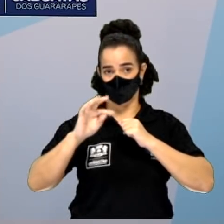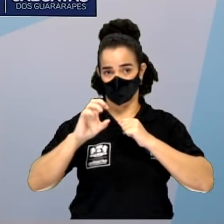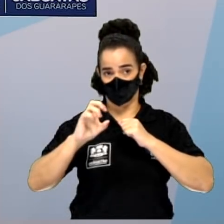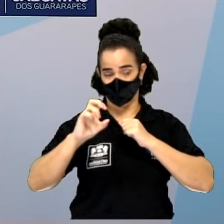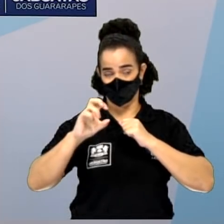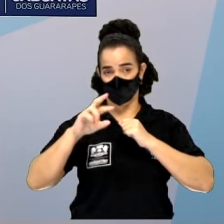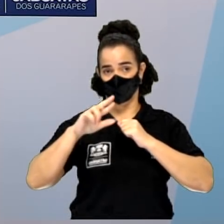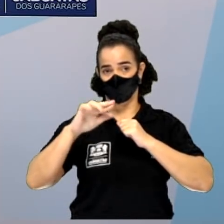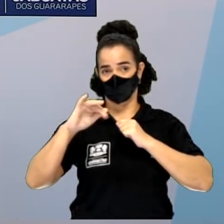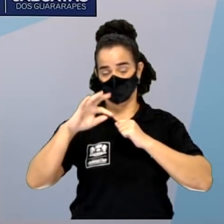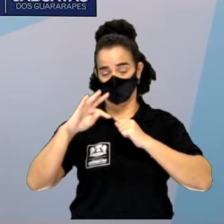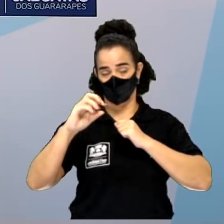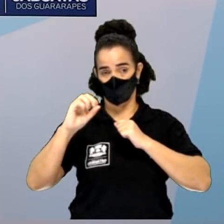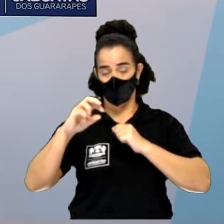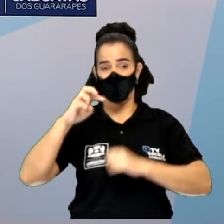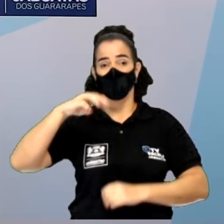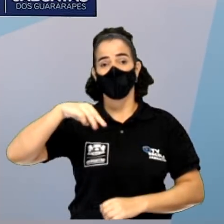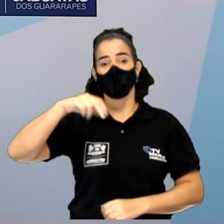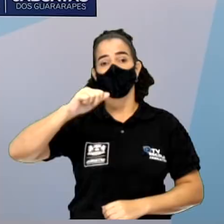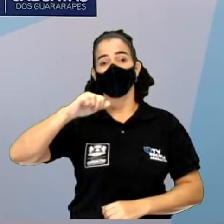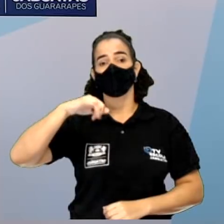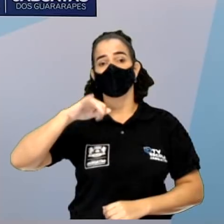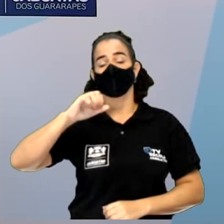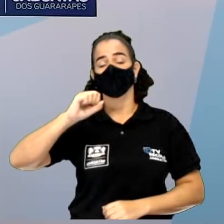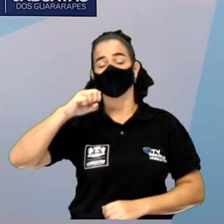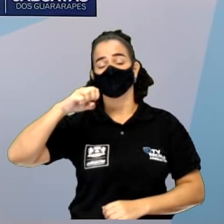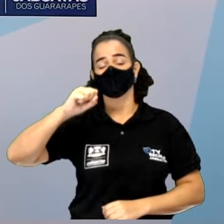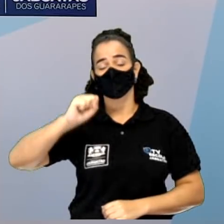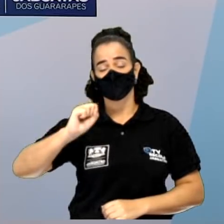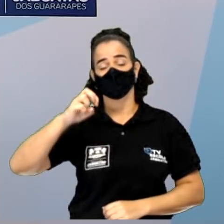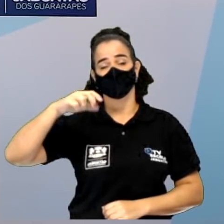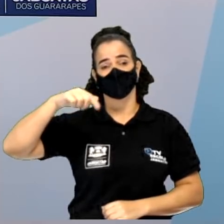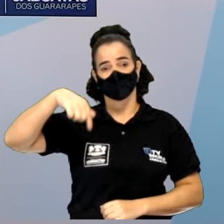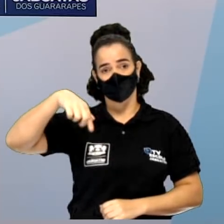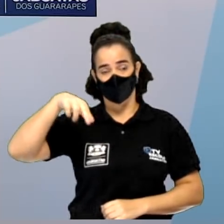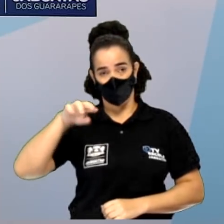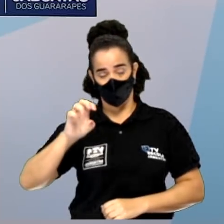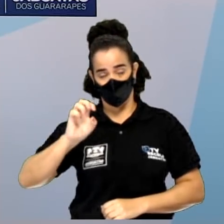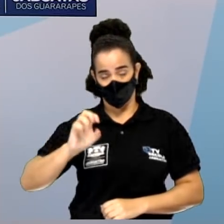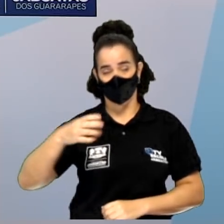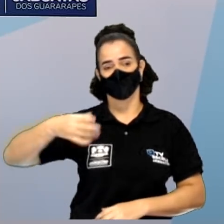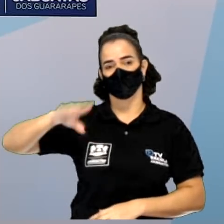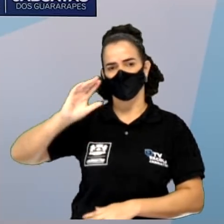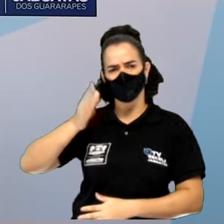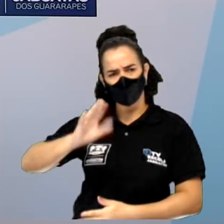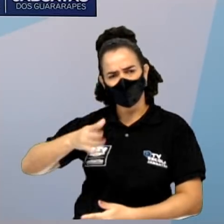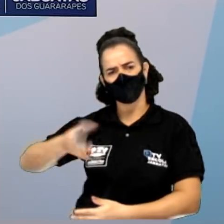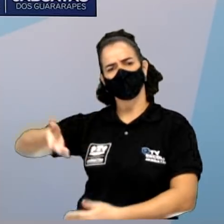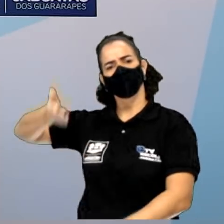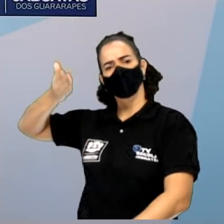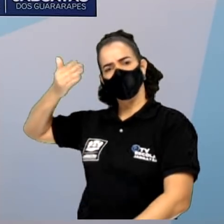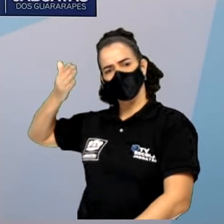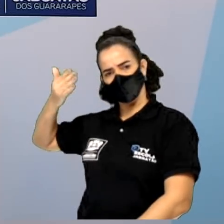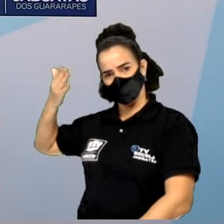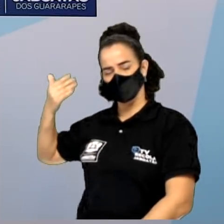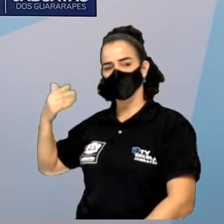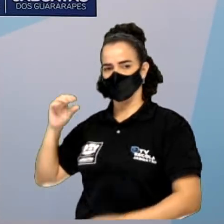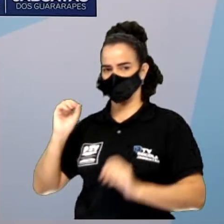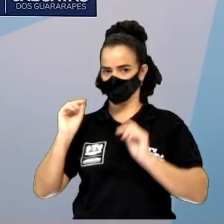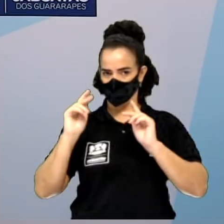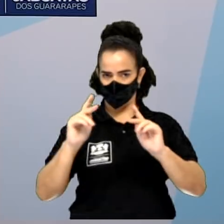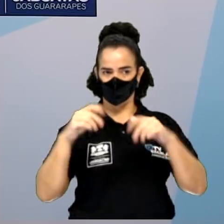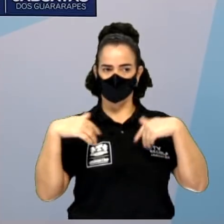né? Que dá uma ideia de uma ação passada anterior a uma outra ação já passada, certo? Chegamos então aí à